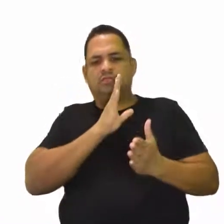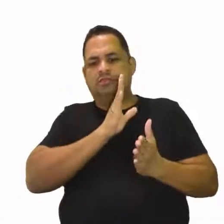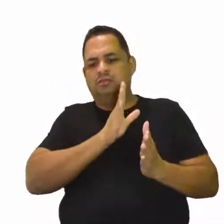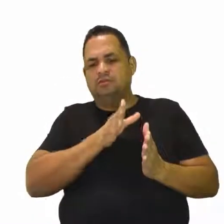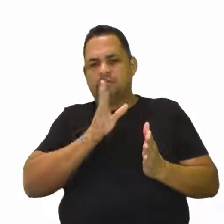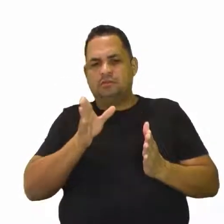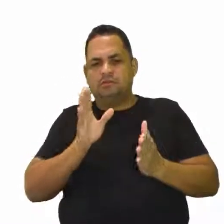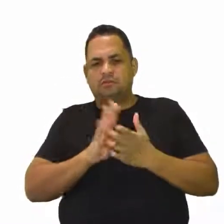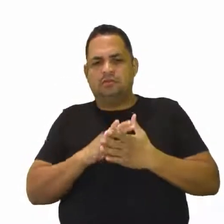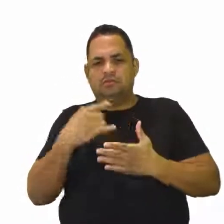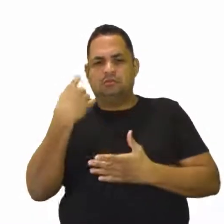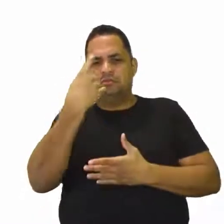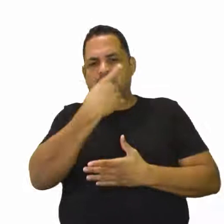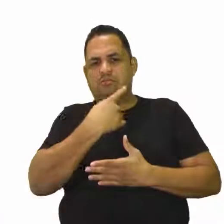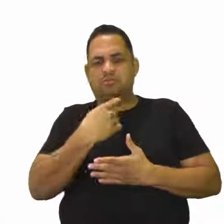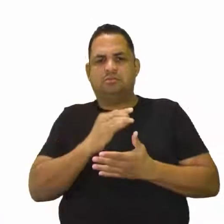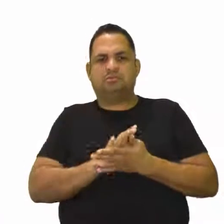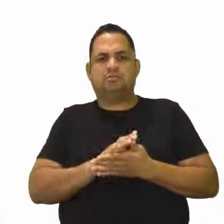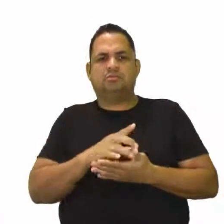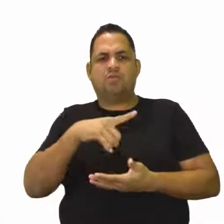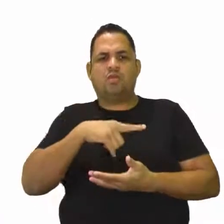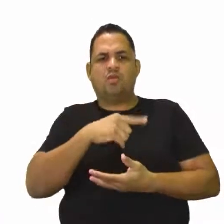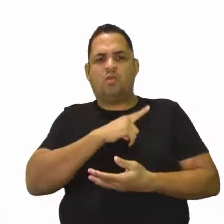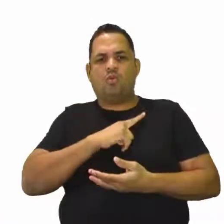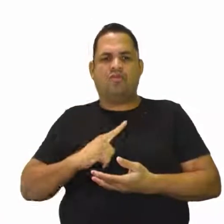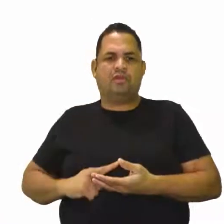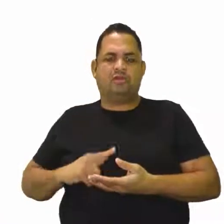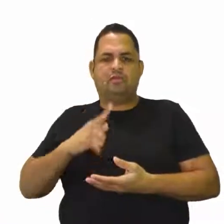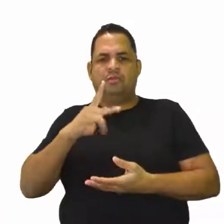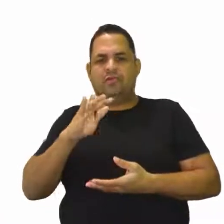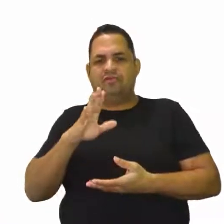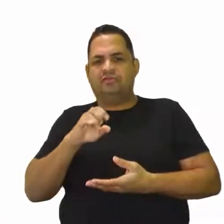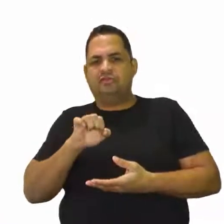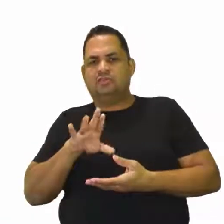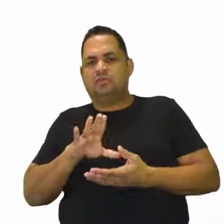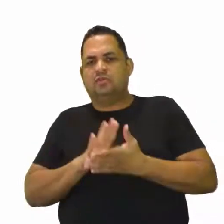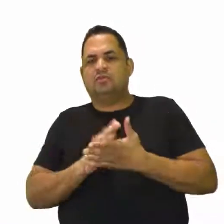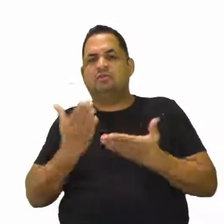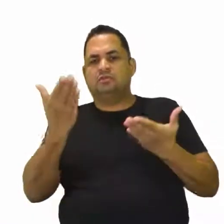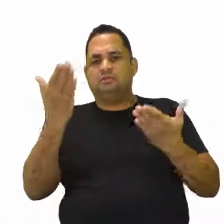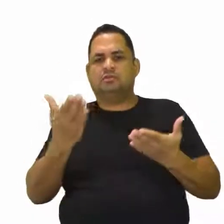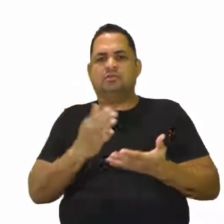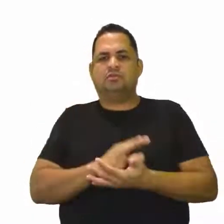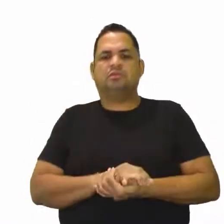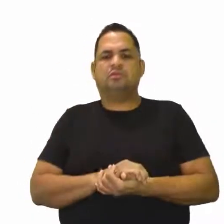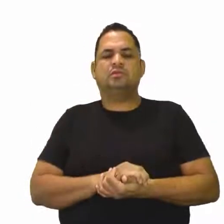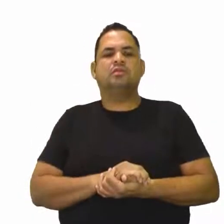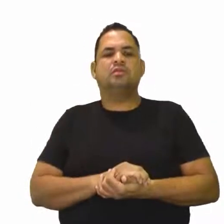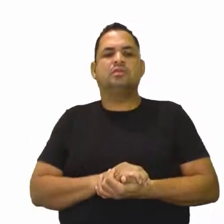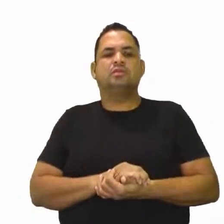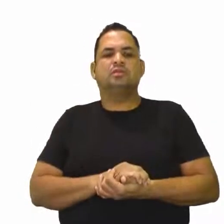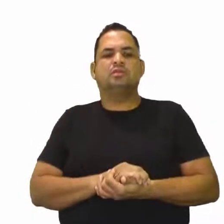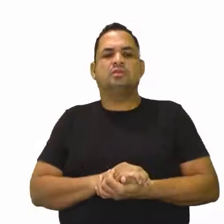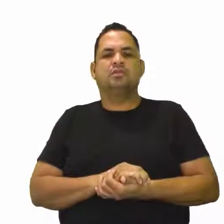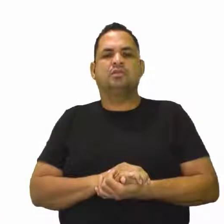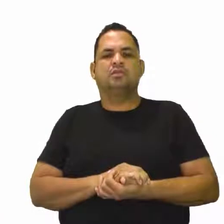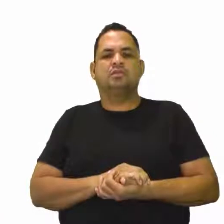faces. Um governo provisório, a início nós temos um governo provisório.